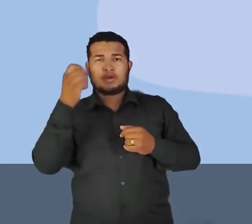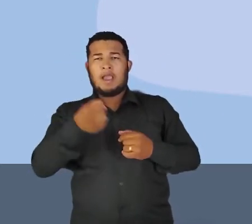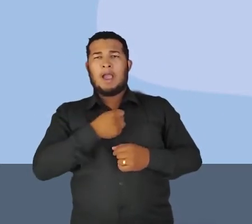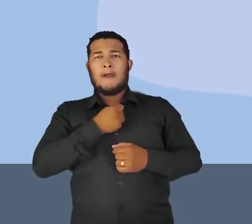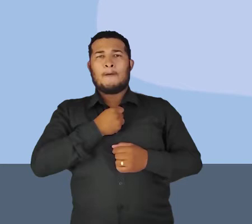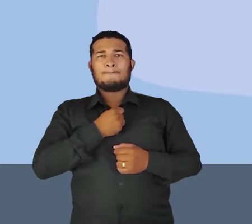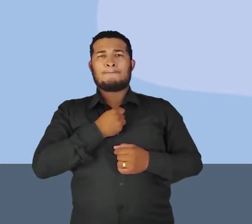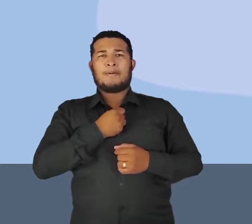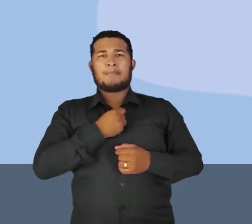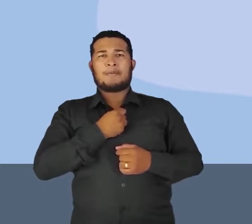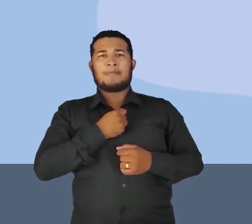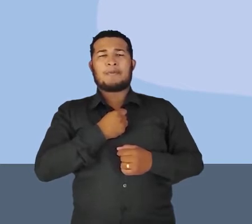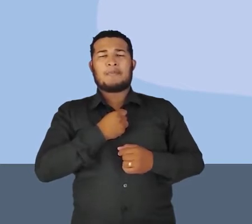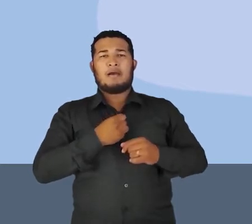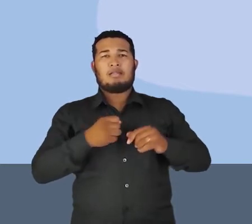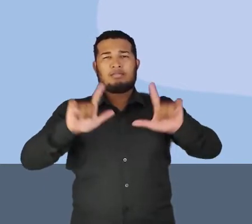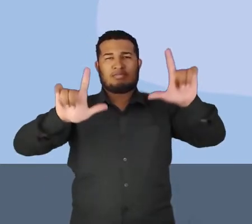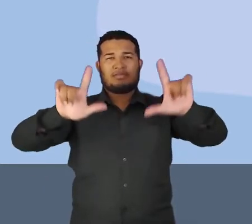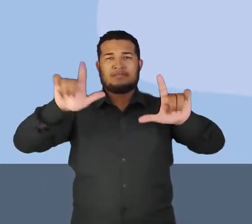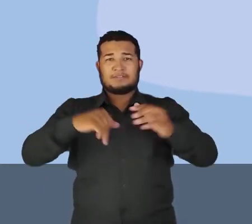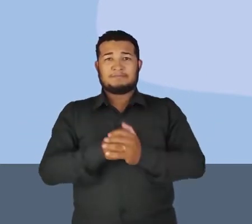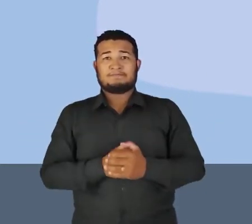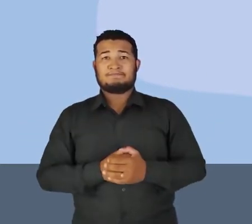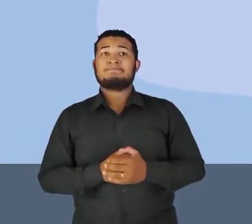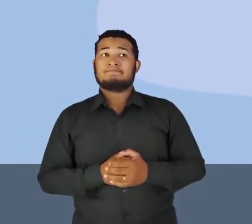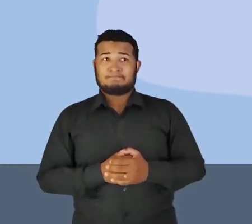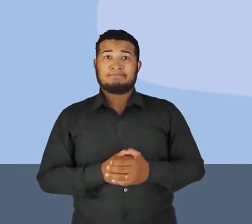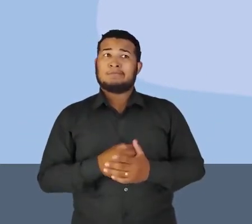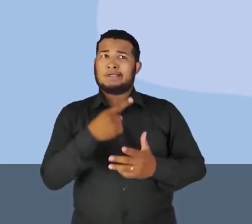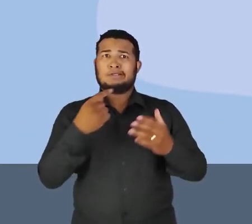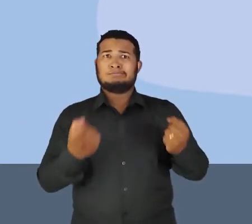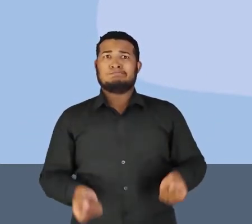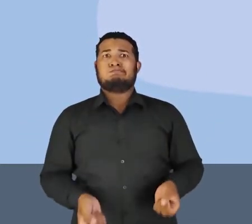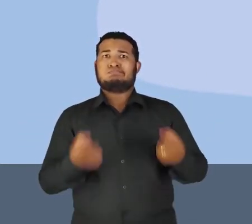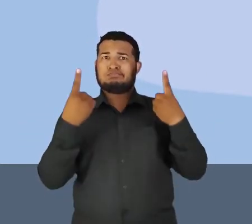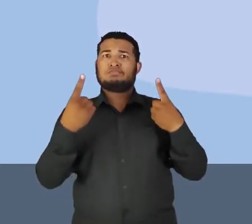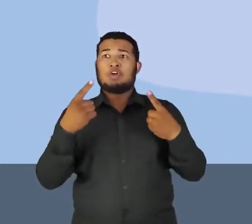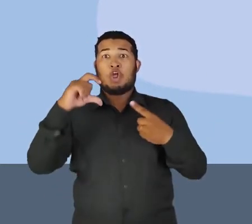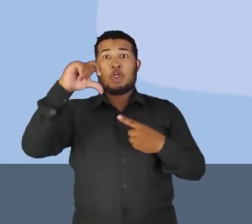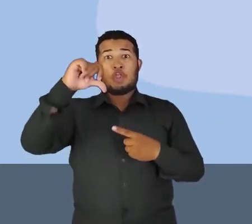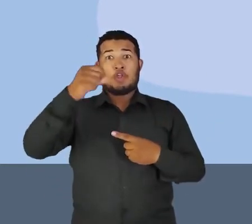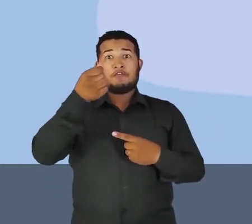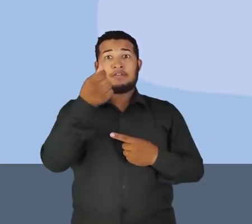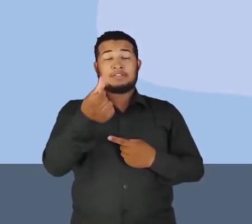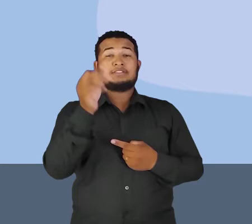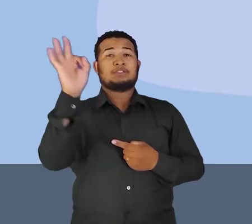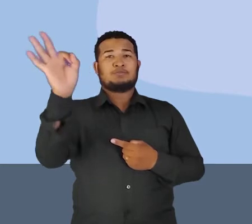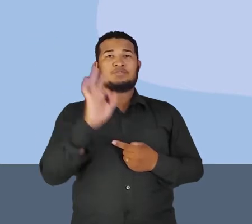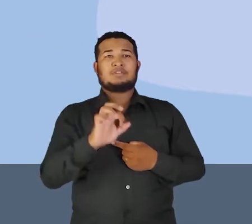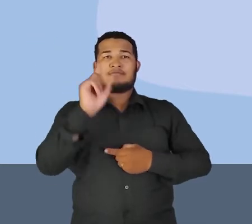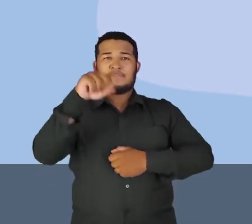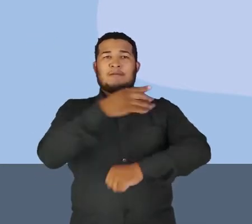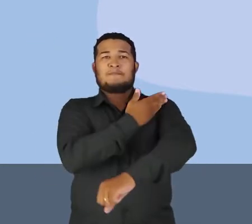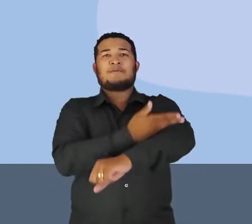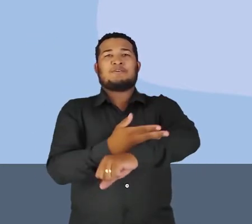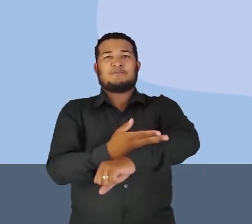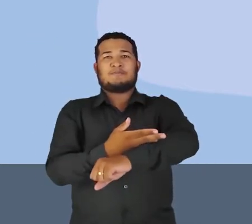televisão, de telejornal. Gente, aí é gritante, né? 96% são brancos e